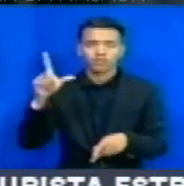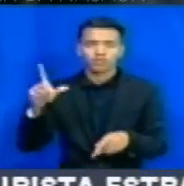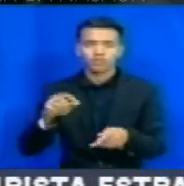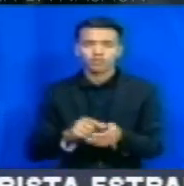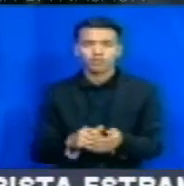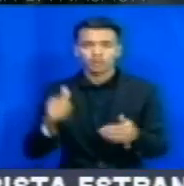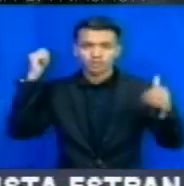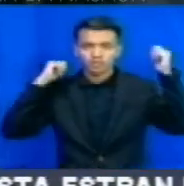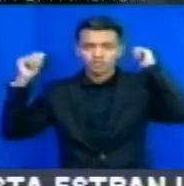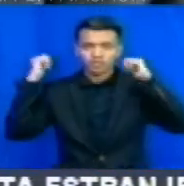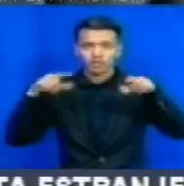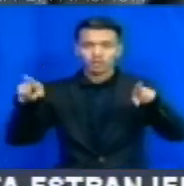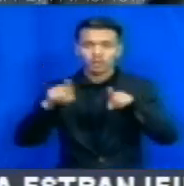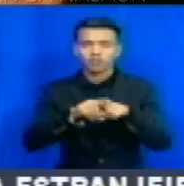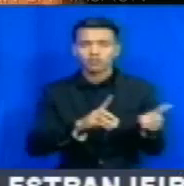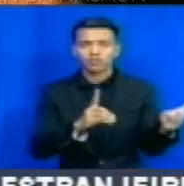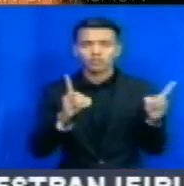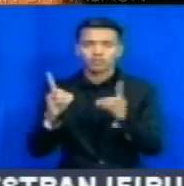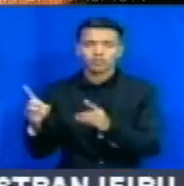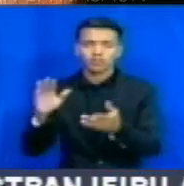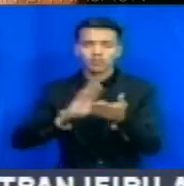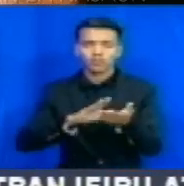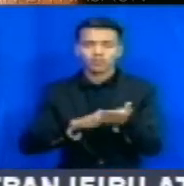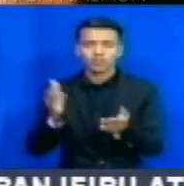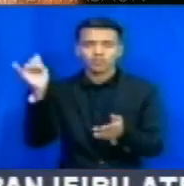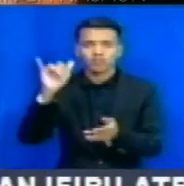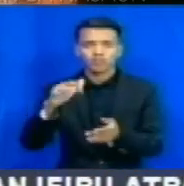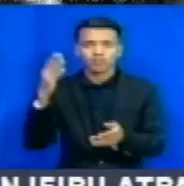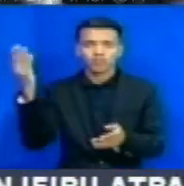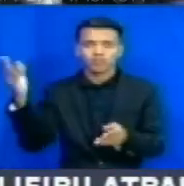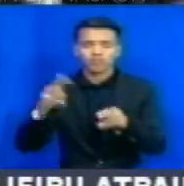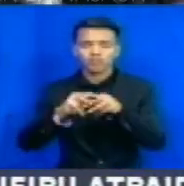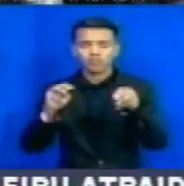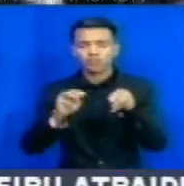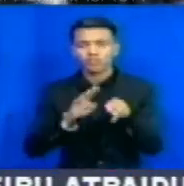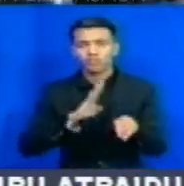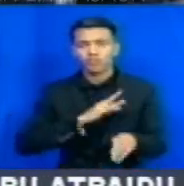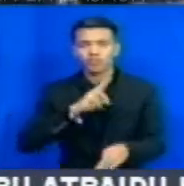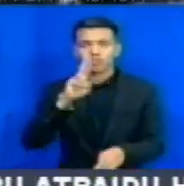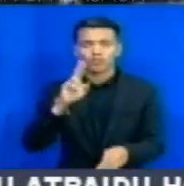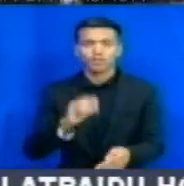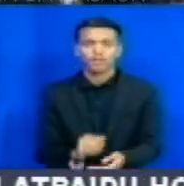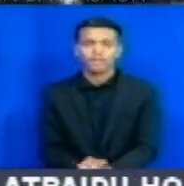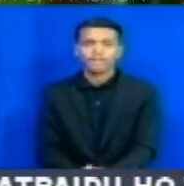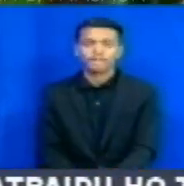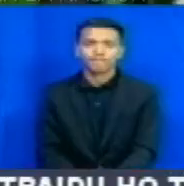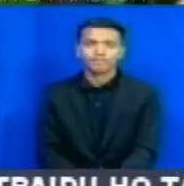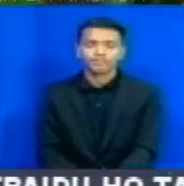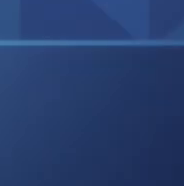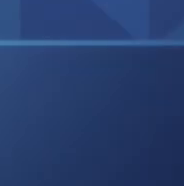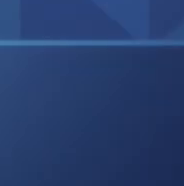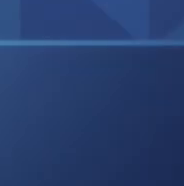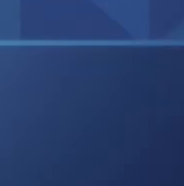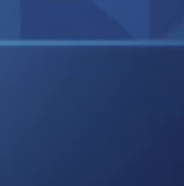no atividade anesan se realiza mos e a escola Sira né bem e a município Bocau. Usi Bocau, Pedro Almeida,